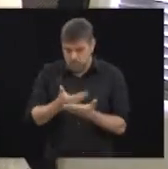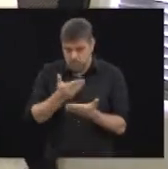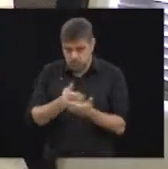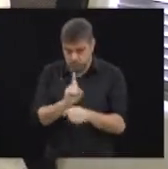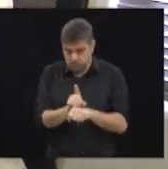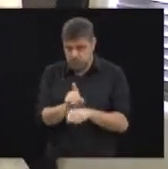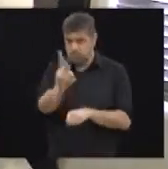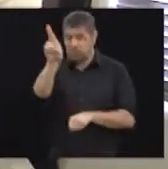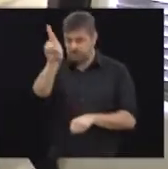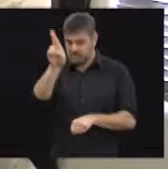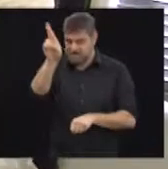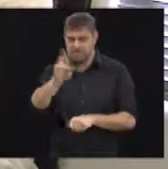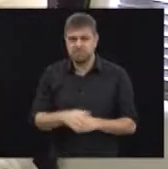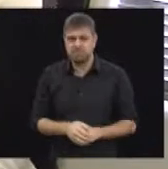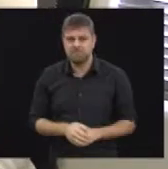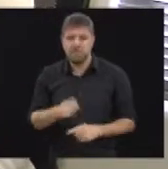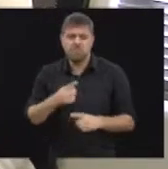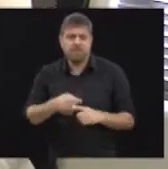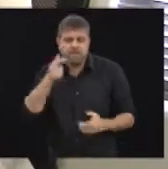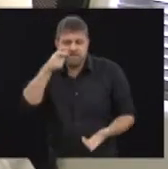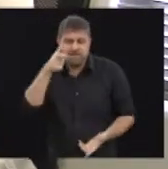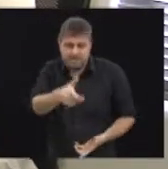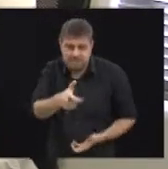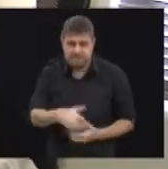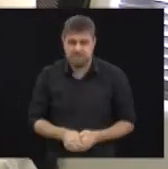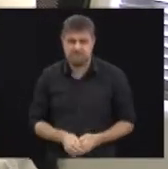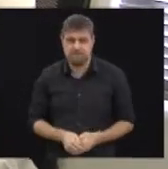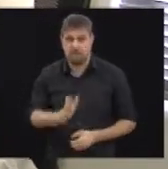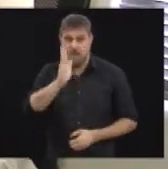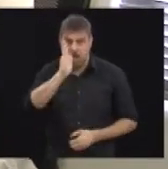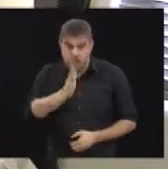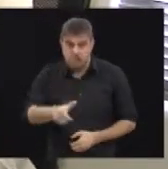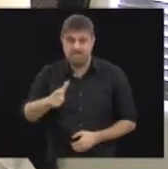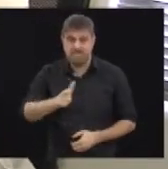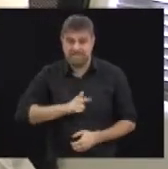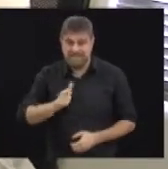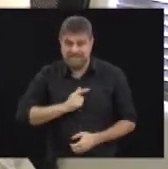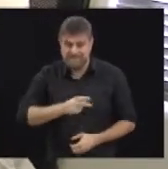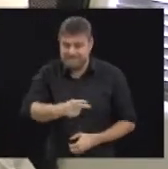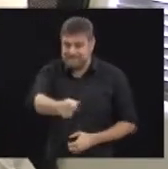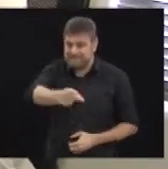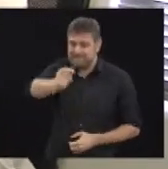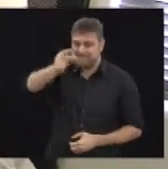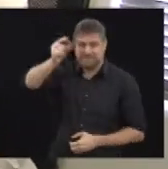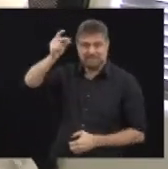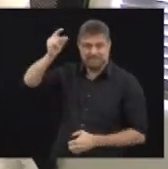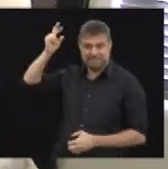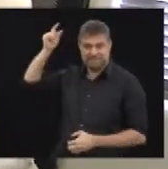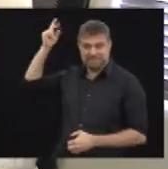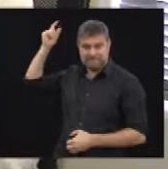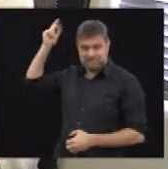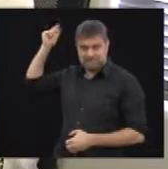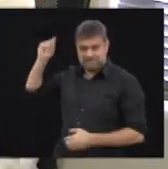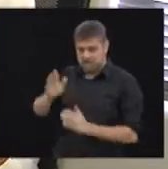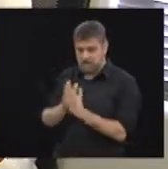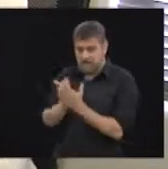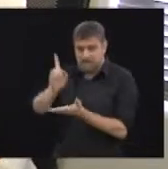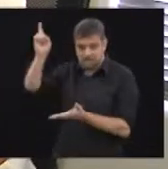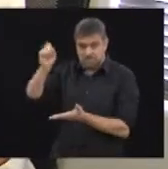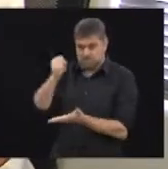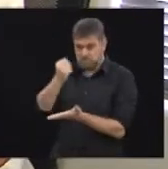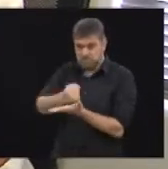do doutorado, né? Por que eu acho muito interessante? Ela é descrita há muito tempo, ela é descrita no